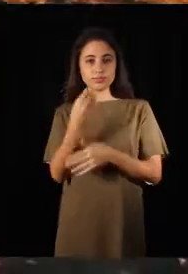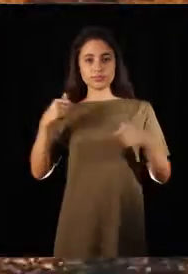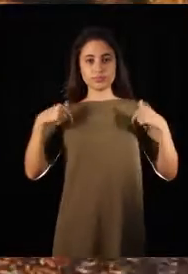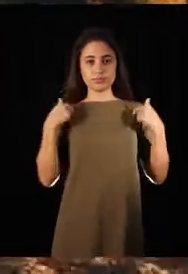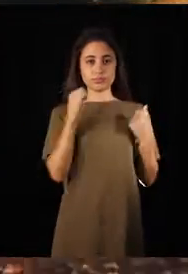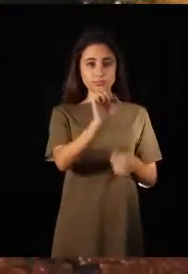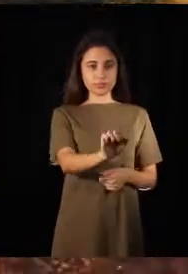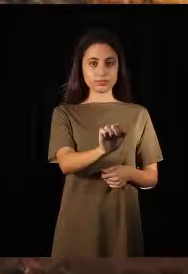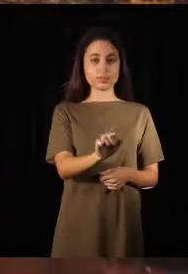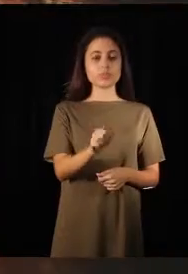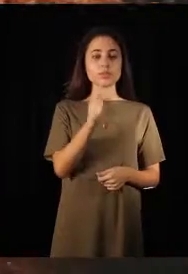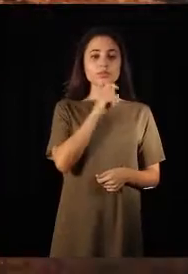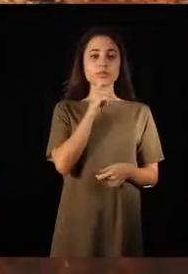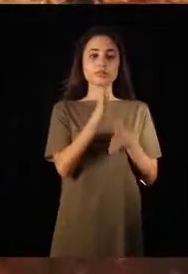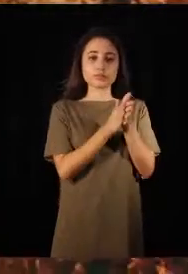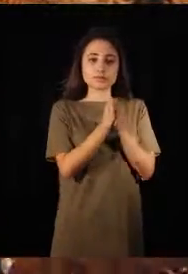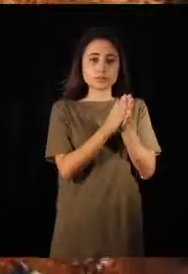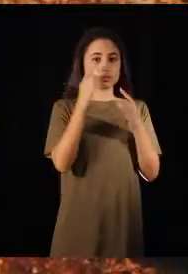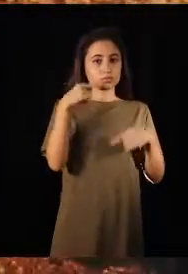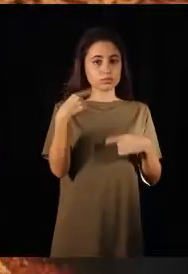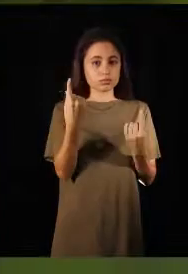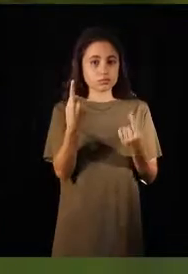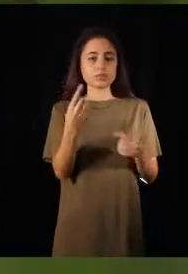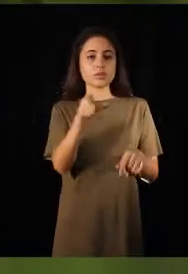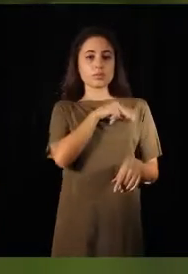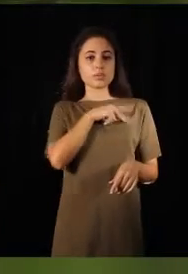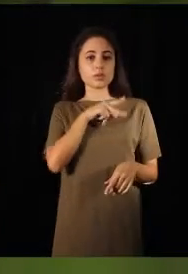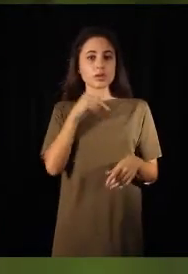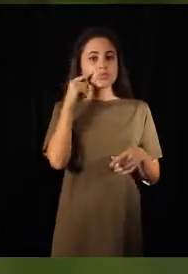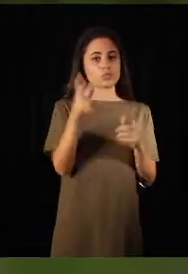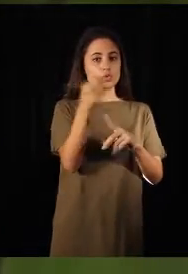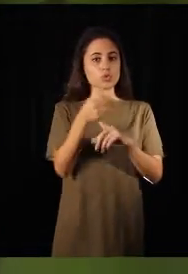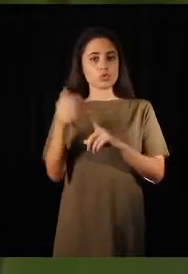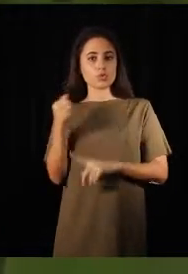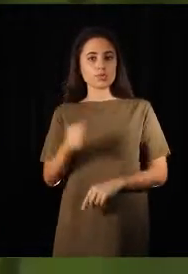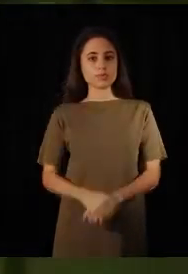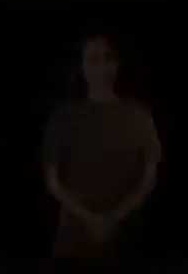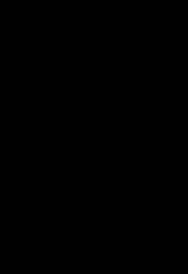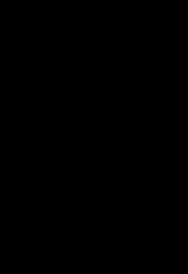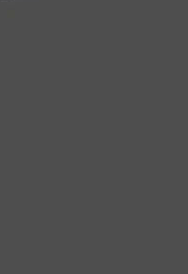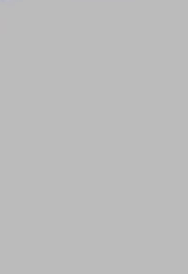tua criatividade e não percas esta oportunidade de mostrar o teu talento e ganhar fantásticos prémios.